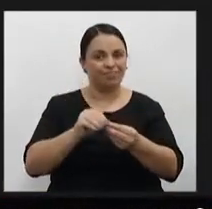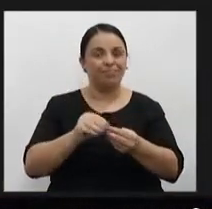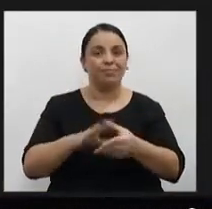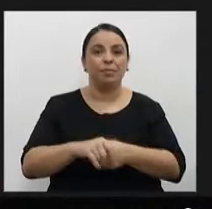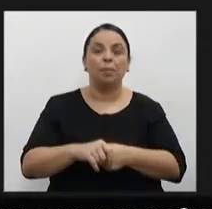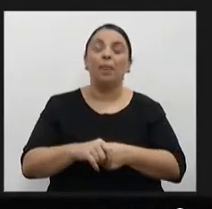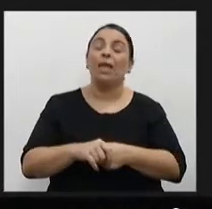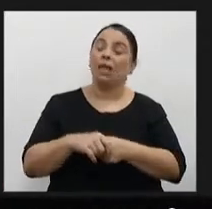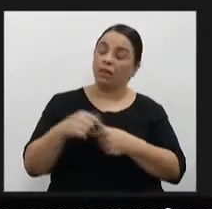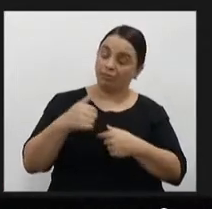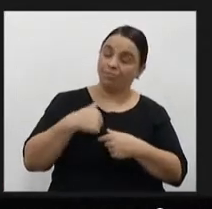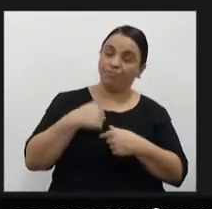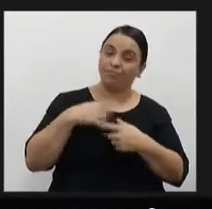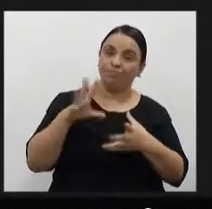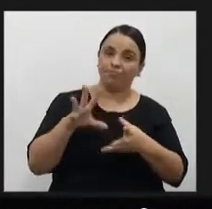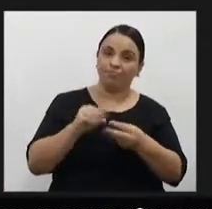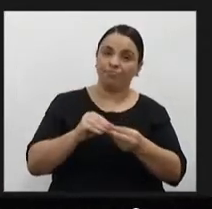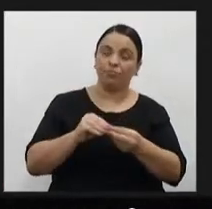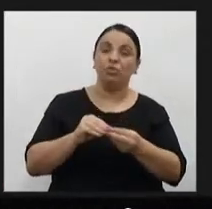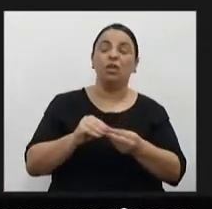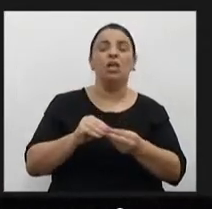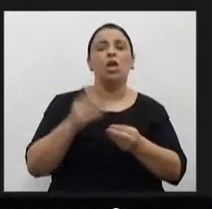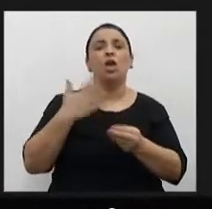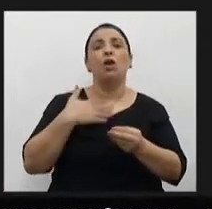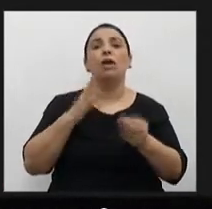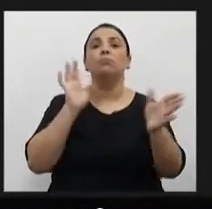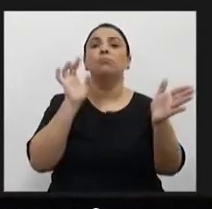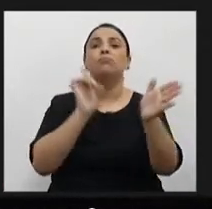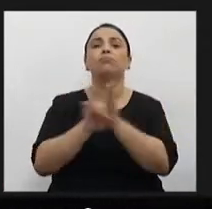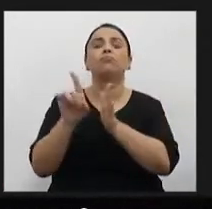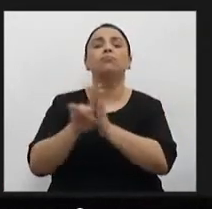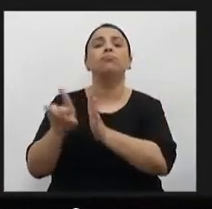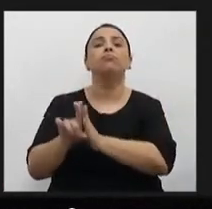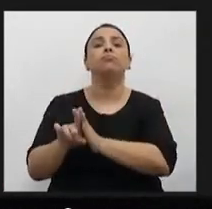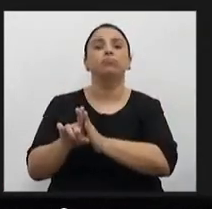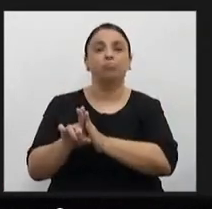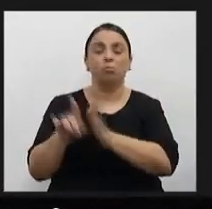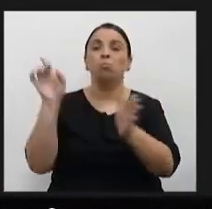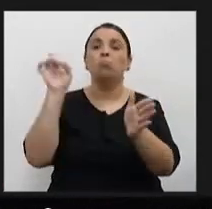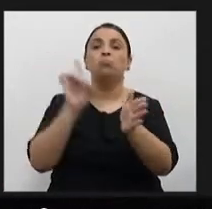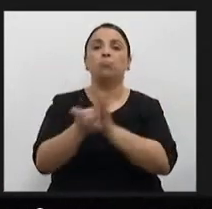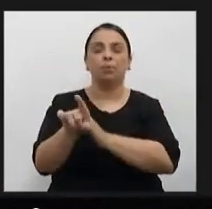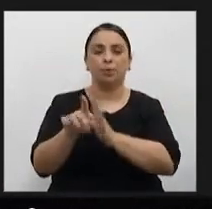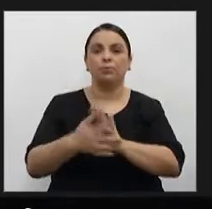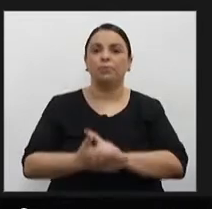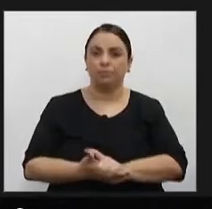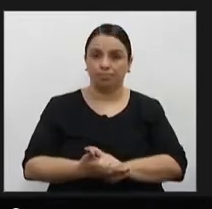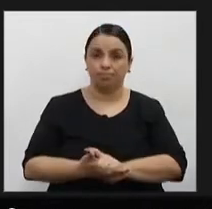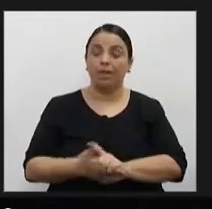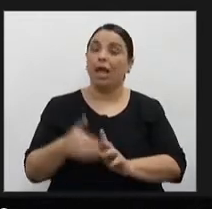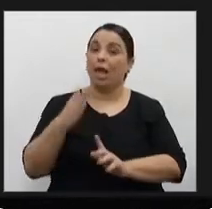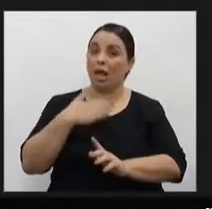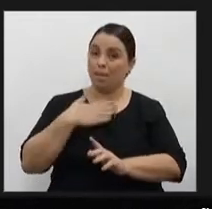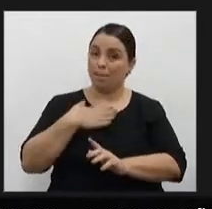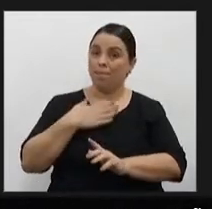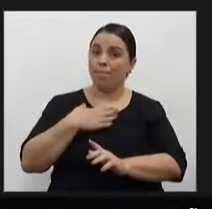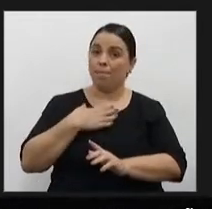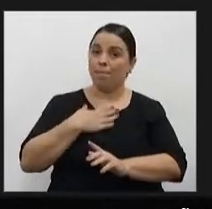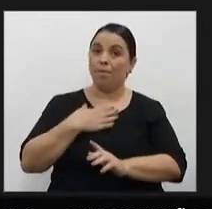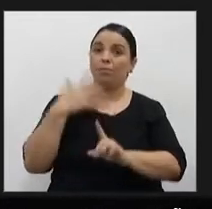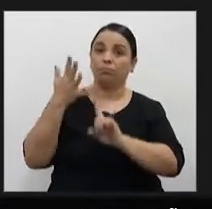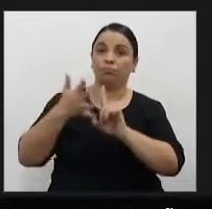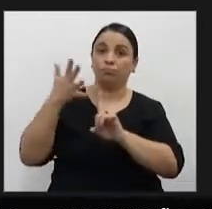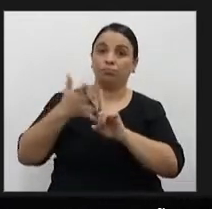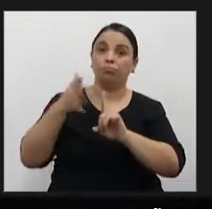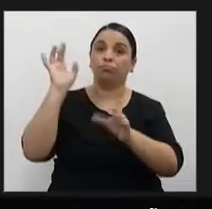Para concluir, eu vou fazer uma pergunta, né? Finalizo a minha fala perguntando